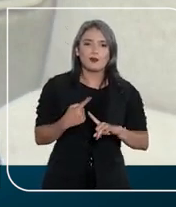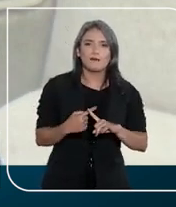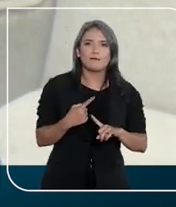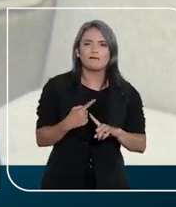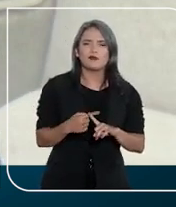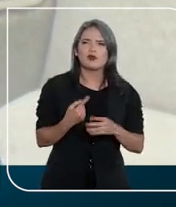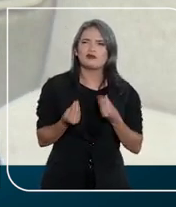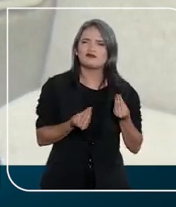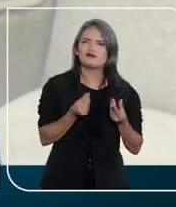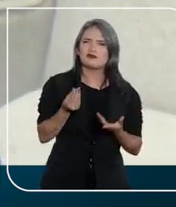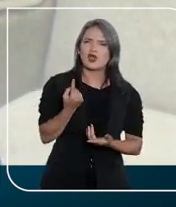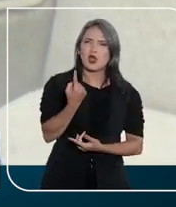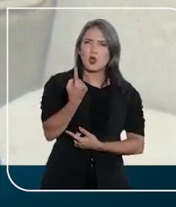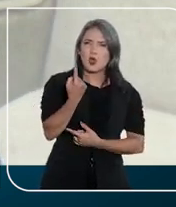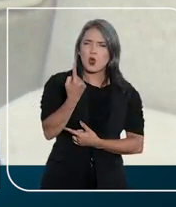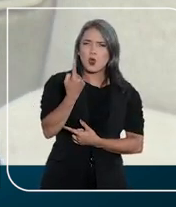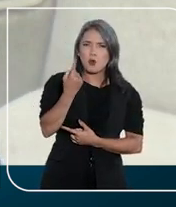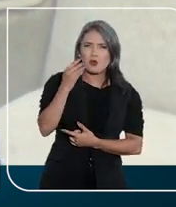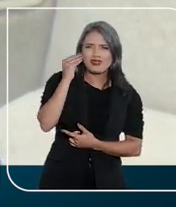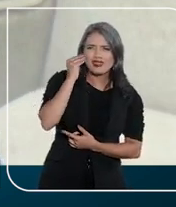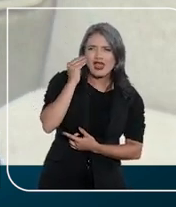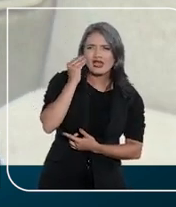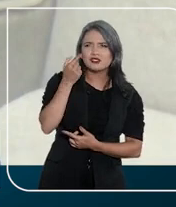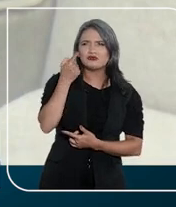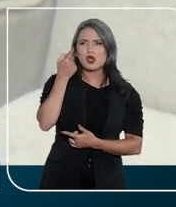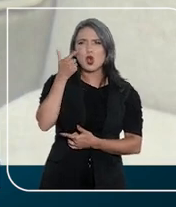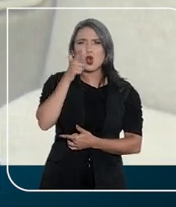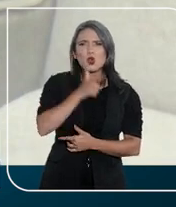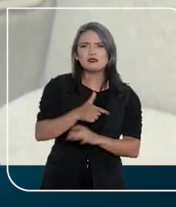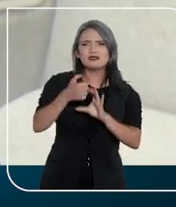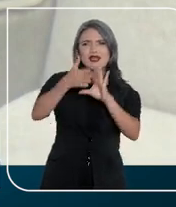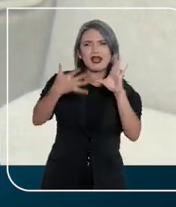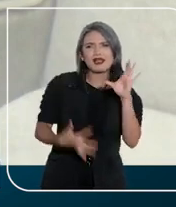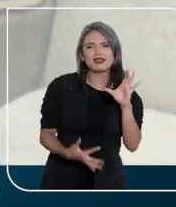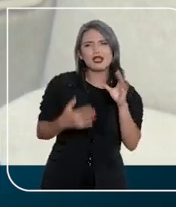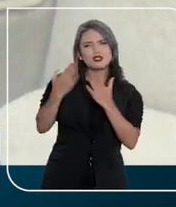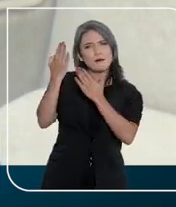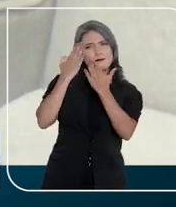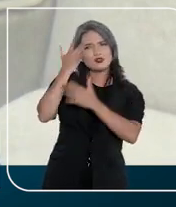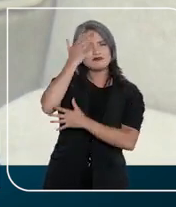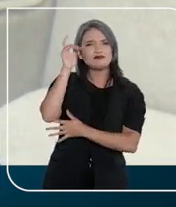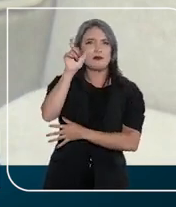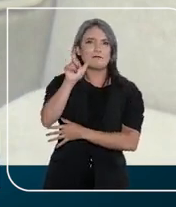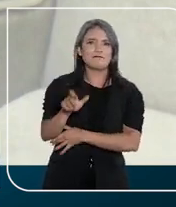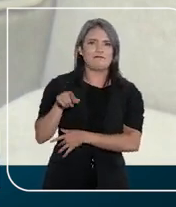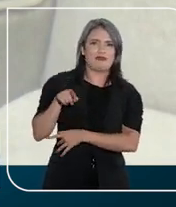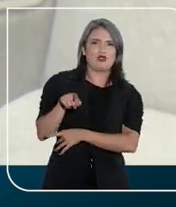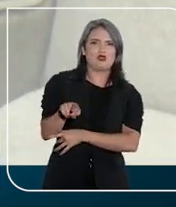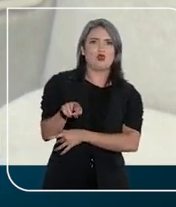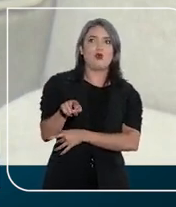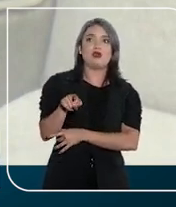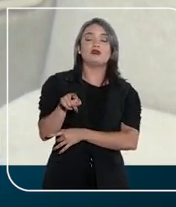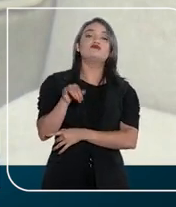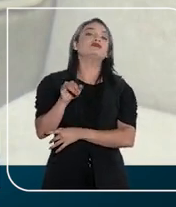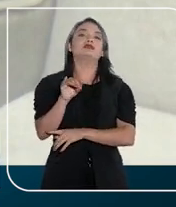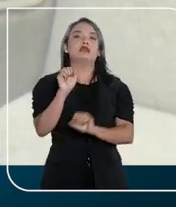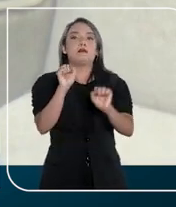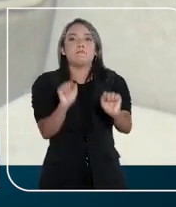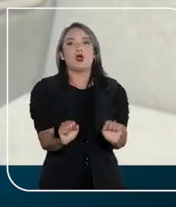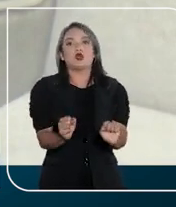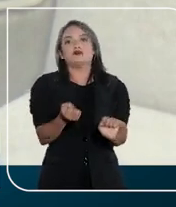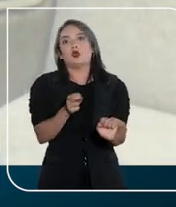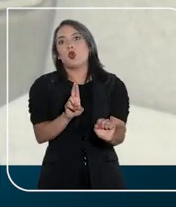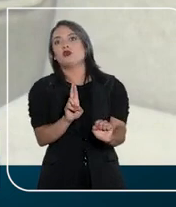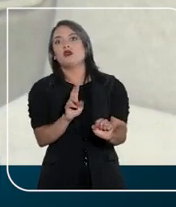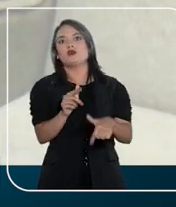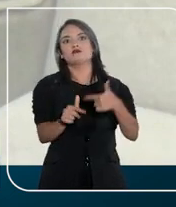teste, avaliar as características psicológicas de alguém que estaria apto ou não para o exercício